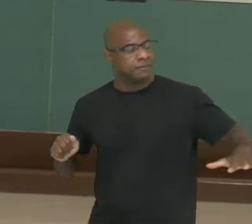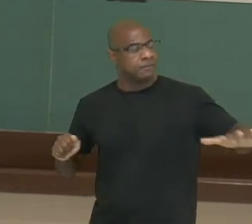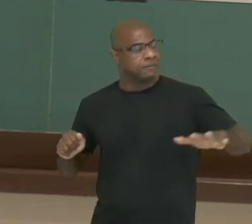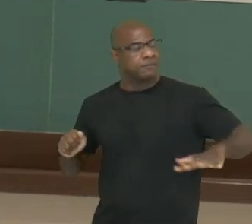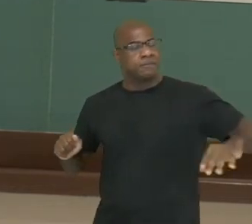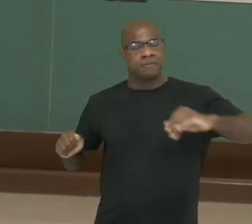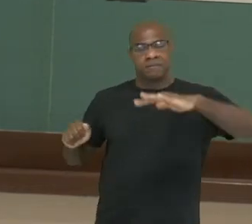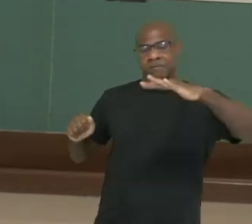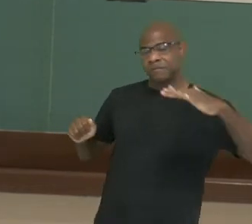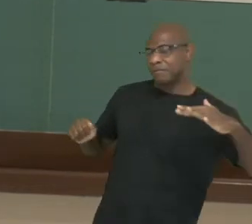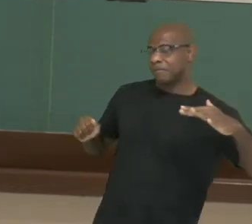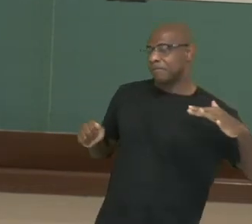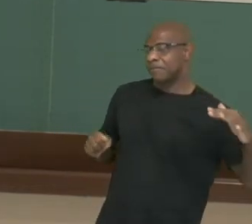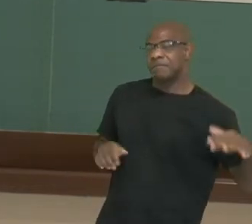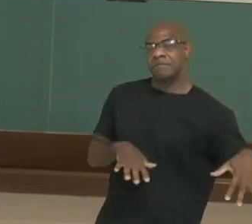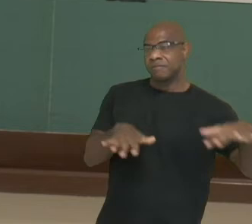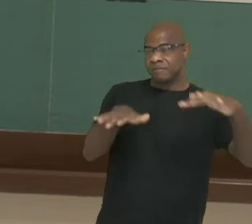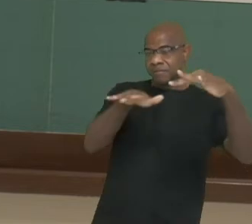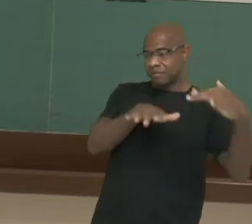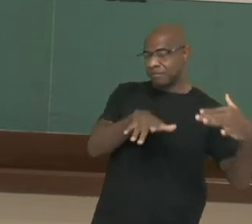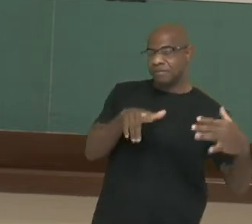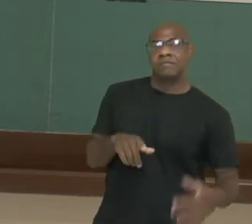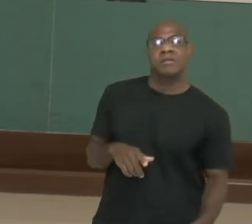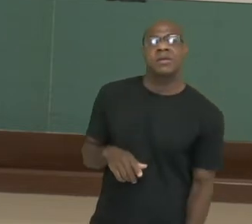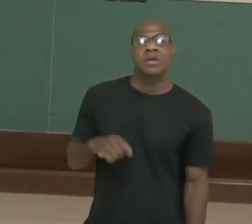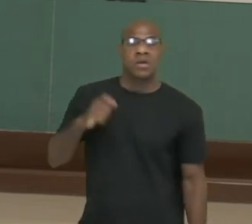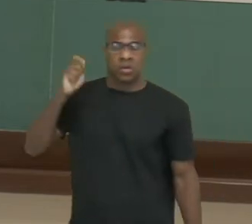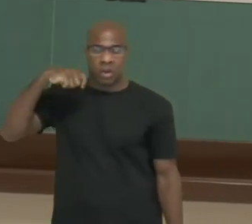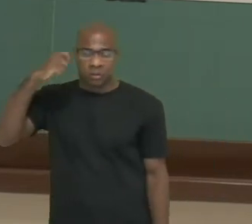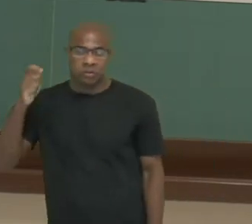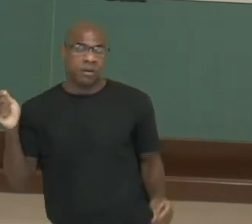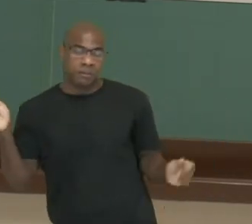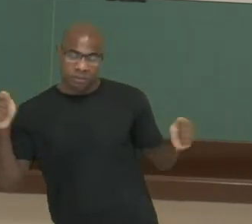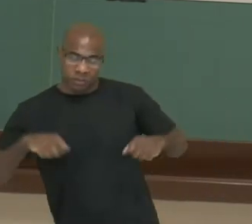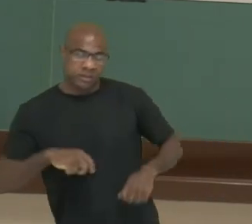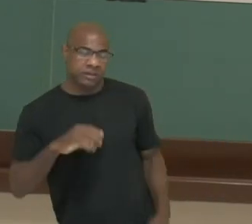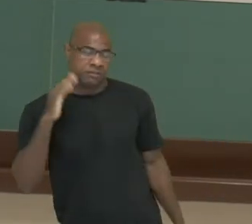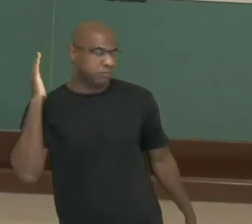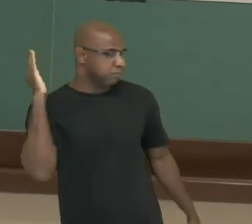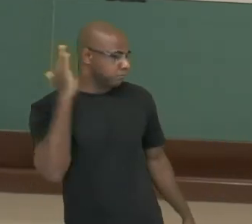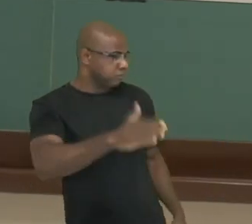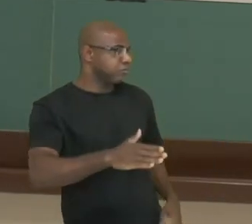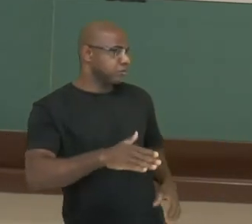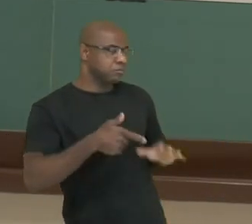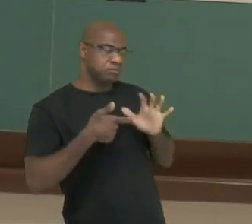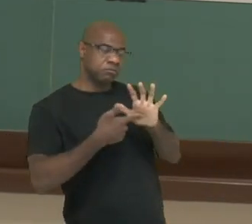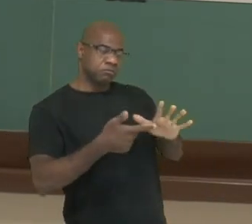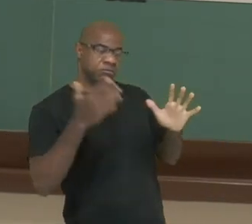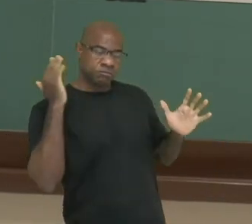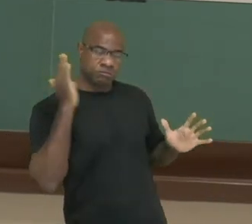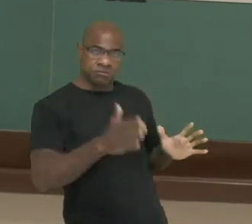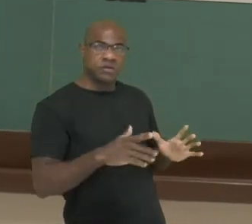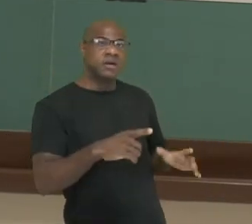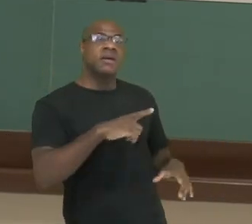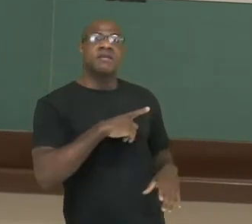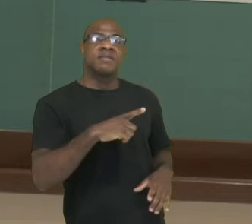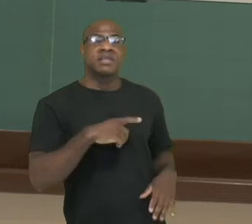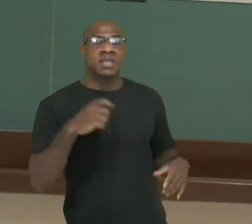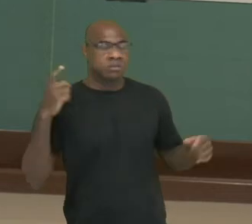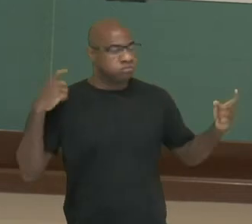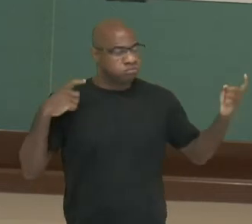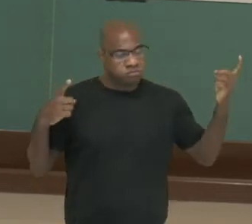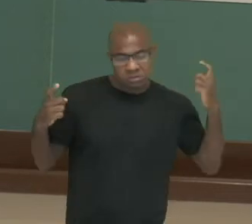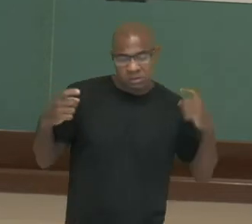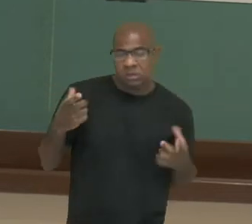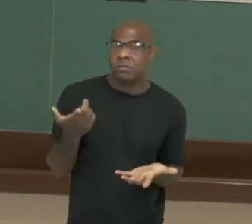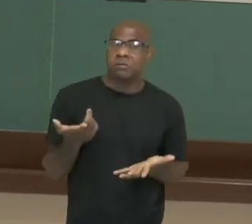a plateia, né? O ator vai poder ali falar direto com a plateia, né? Vai ter sons para quebrar